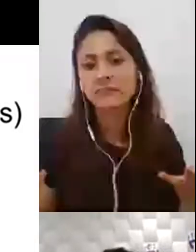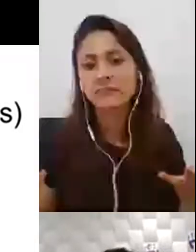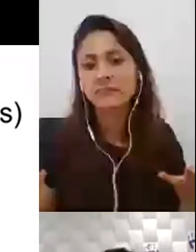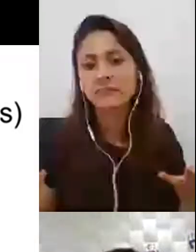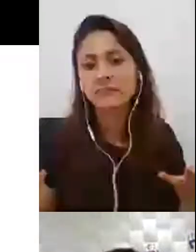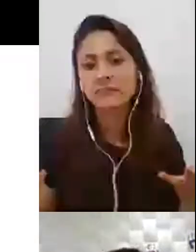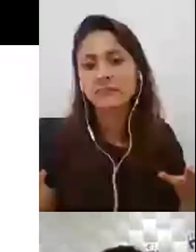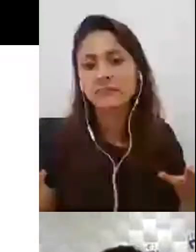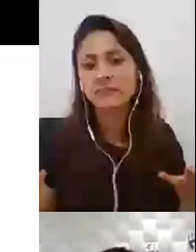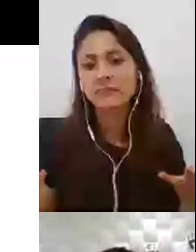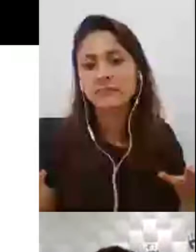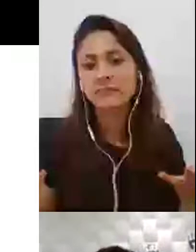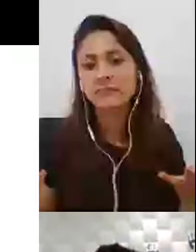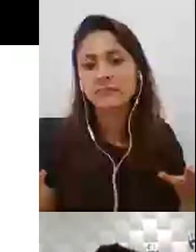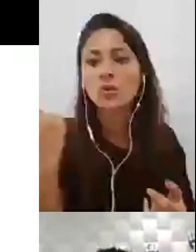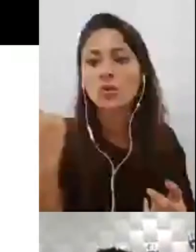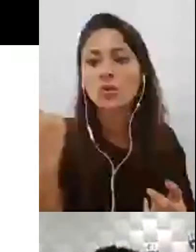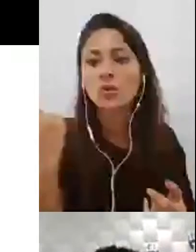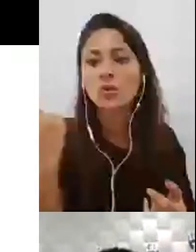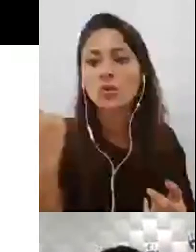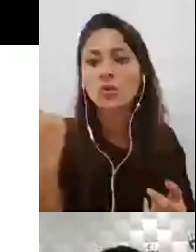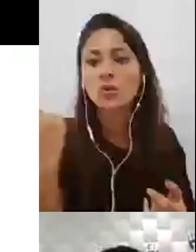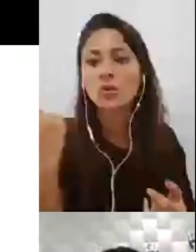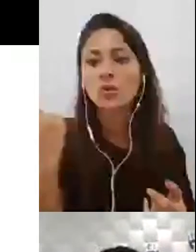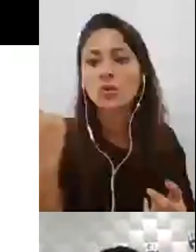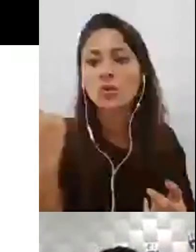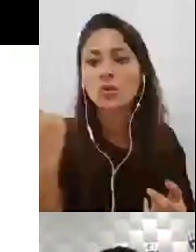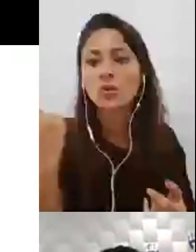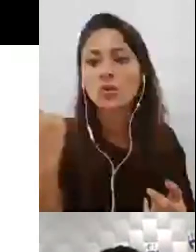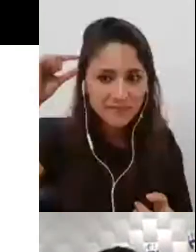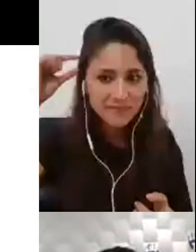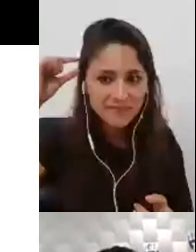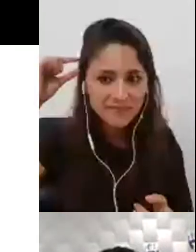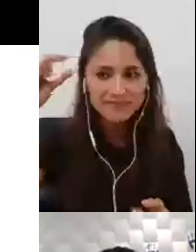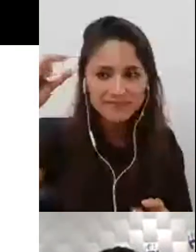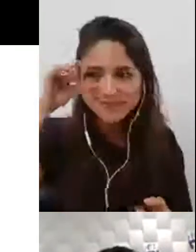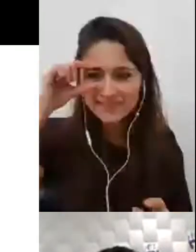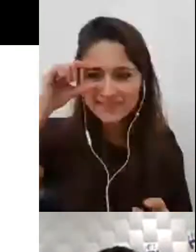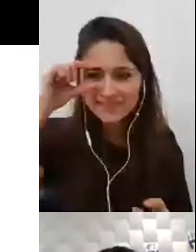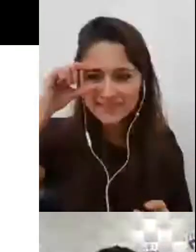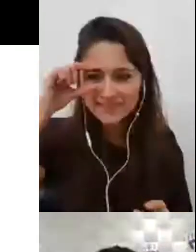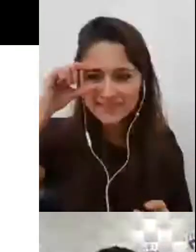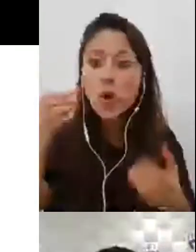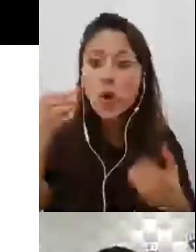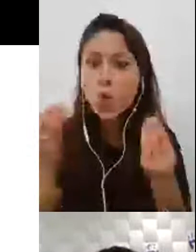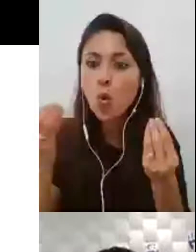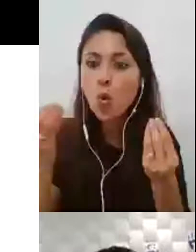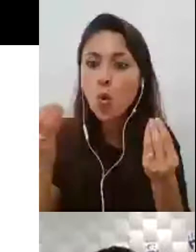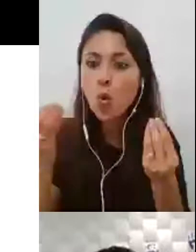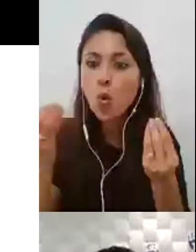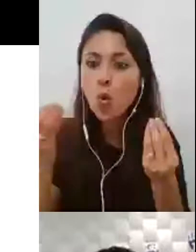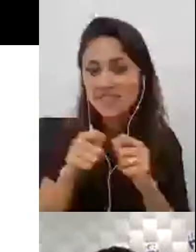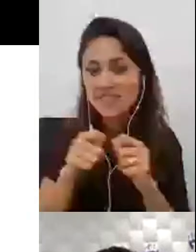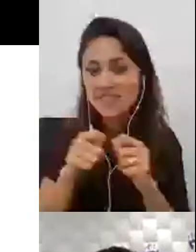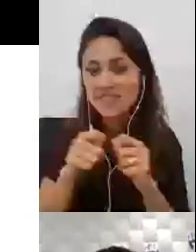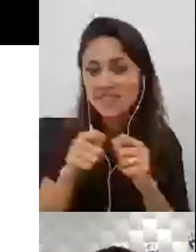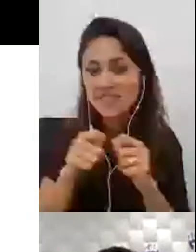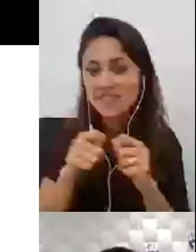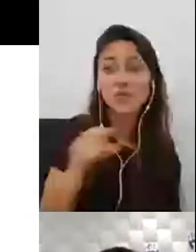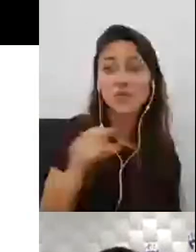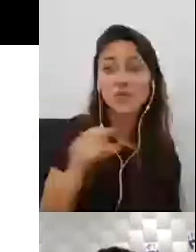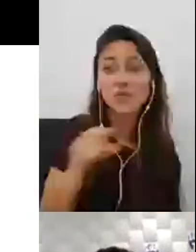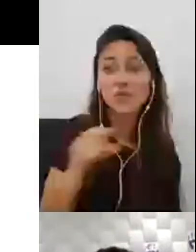um tour no laboratório com esse óculos. Então, a gente vai mostrar esse óculos na prática para vocês e vão conhecer um